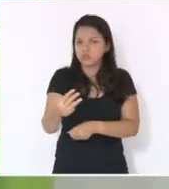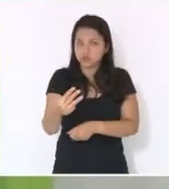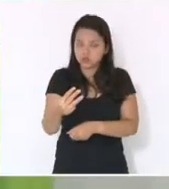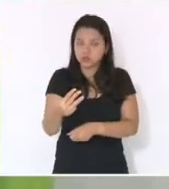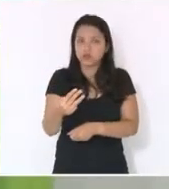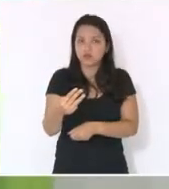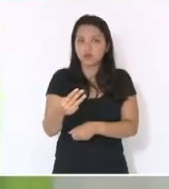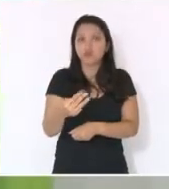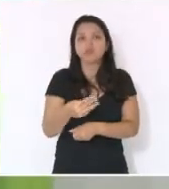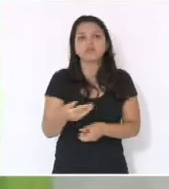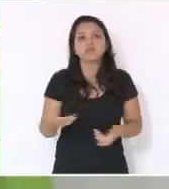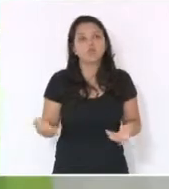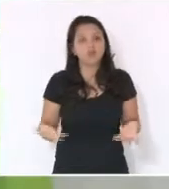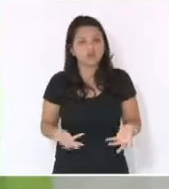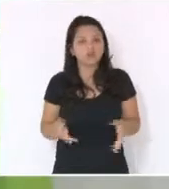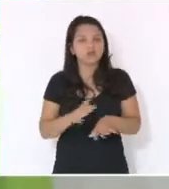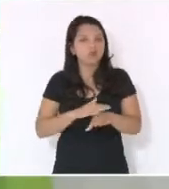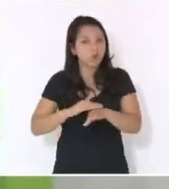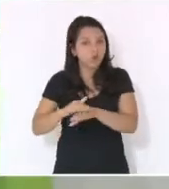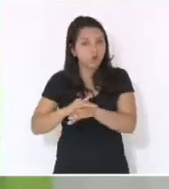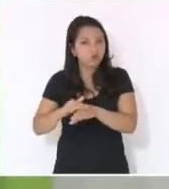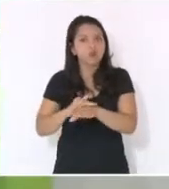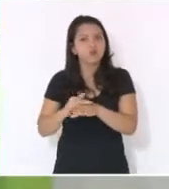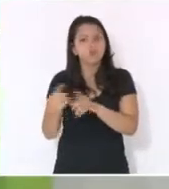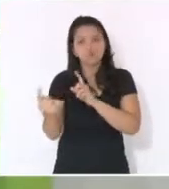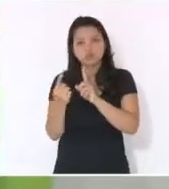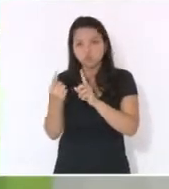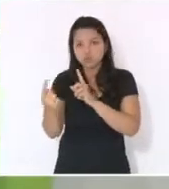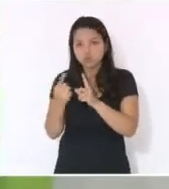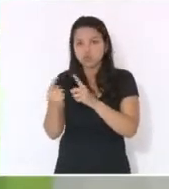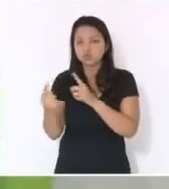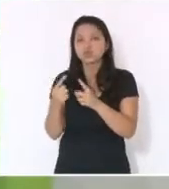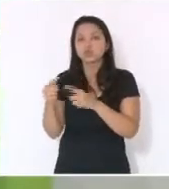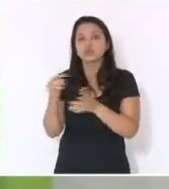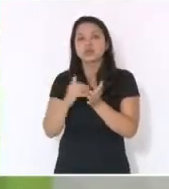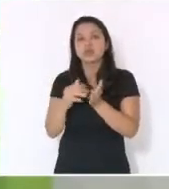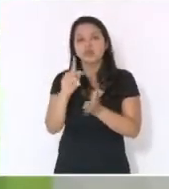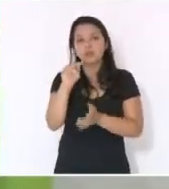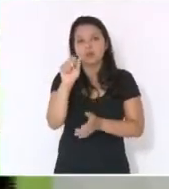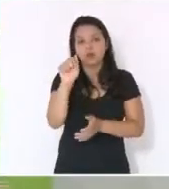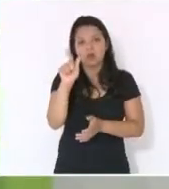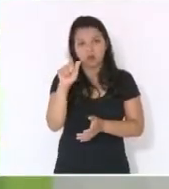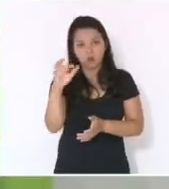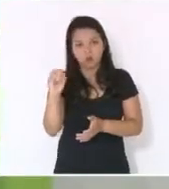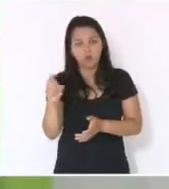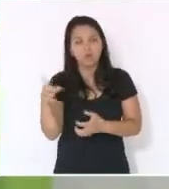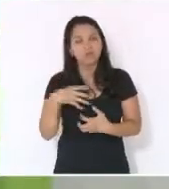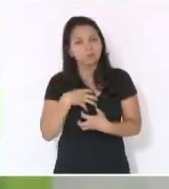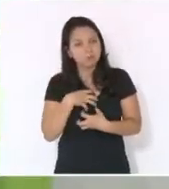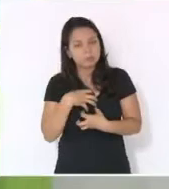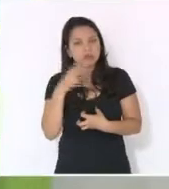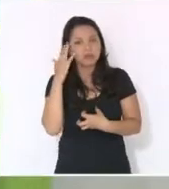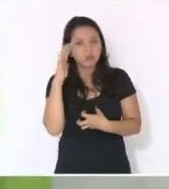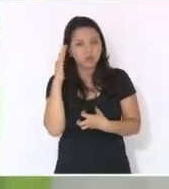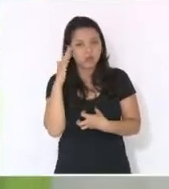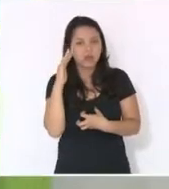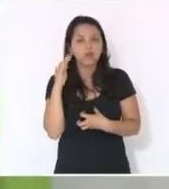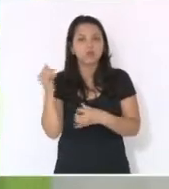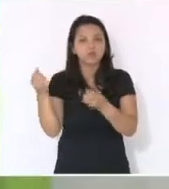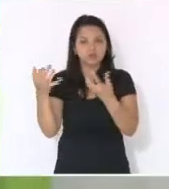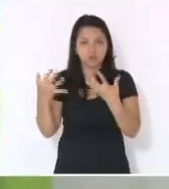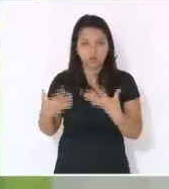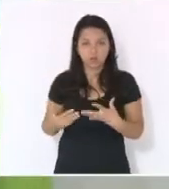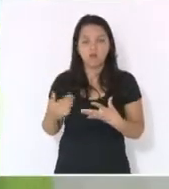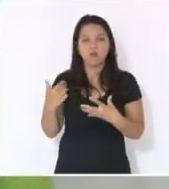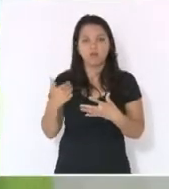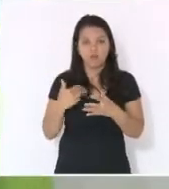imediatamente conversamos com o secretário Paulo Eli, que foi sensível, e disse que mandaria um projeto